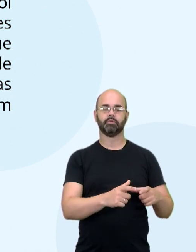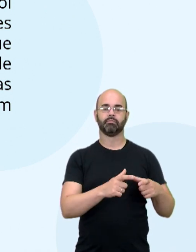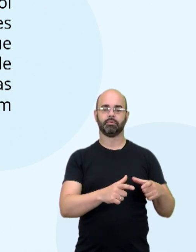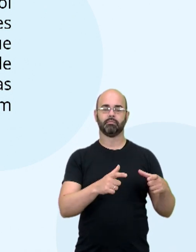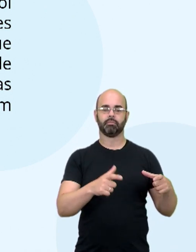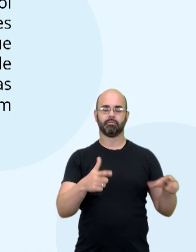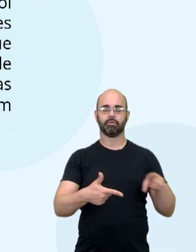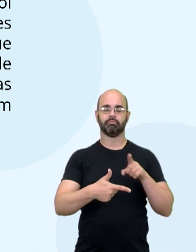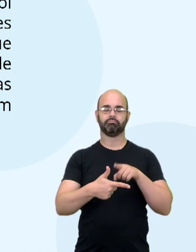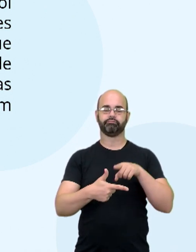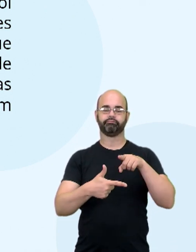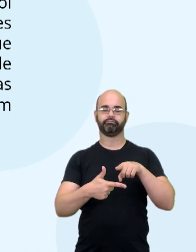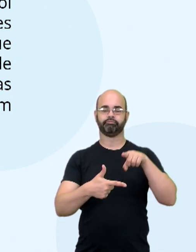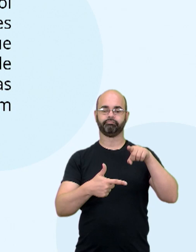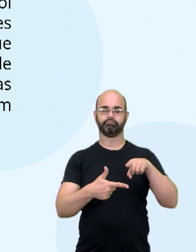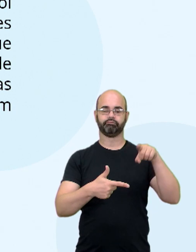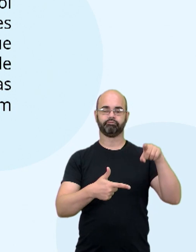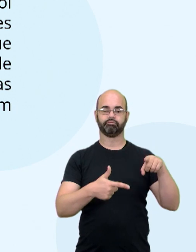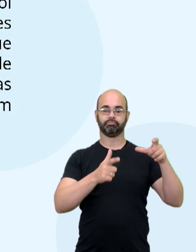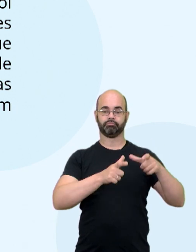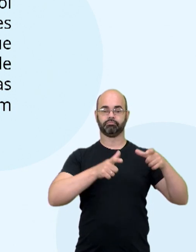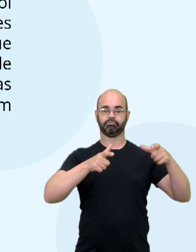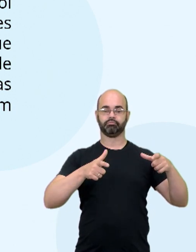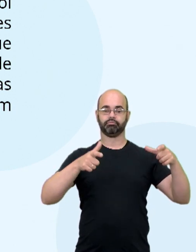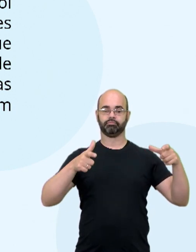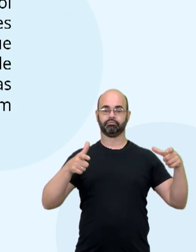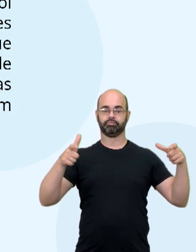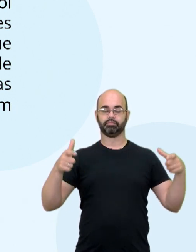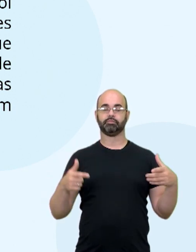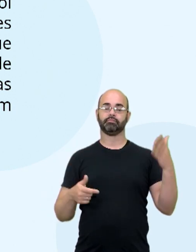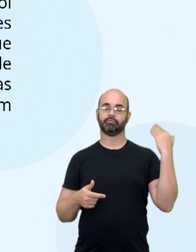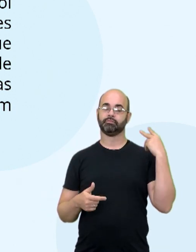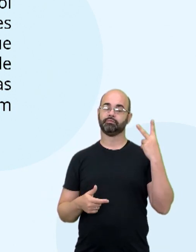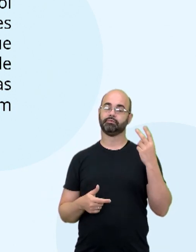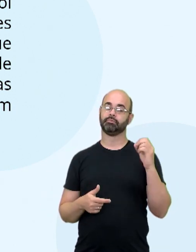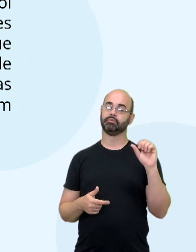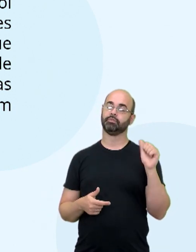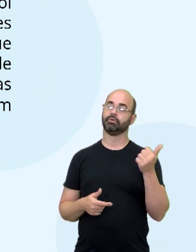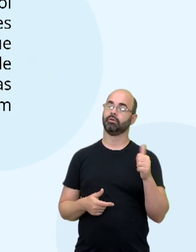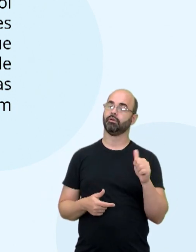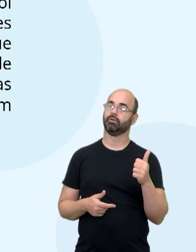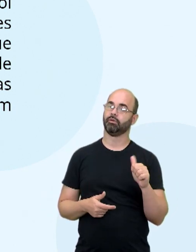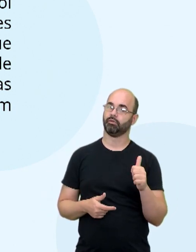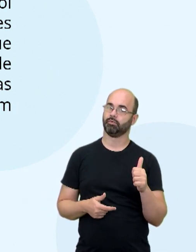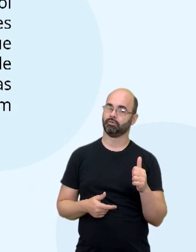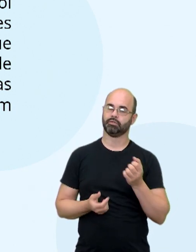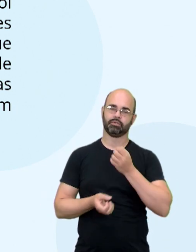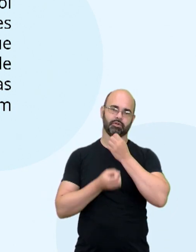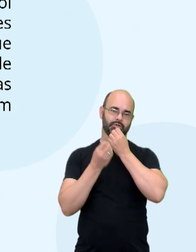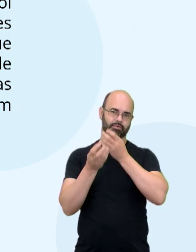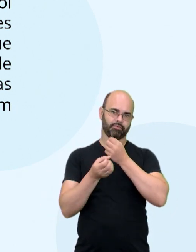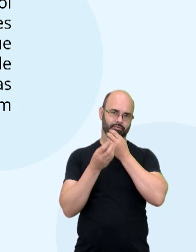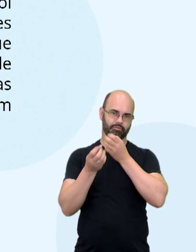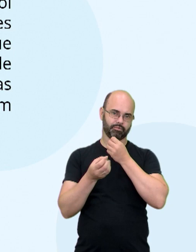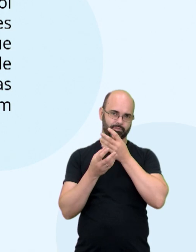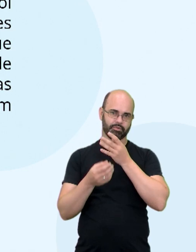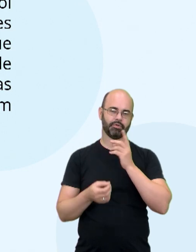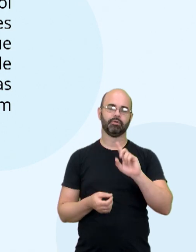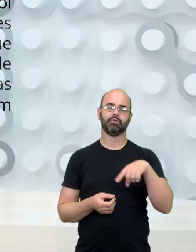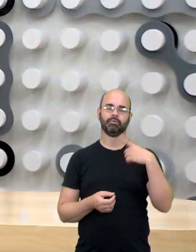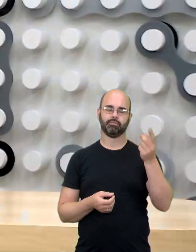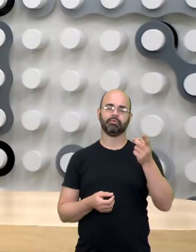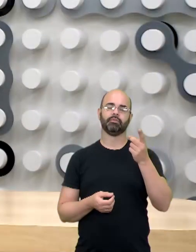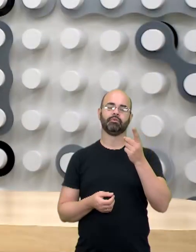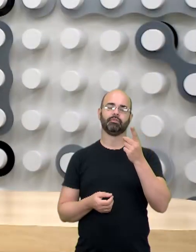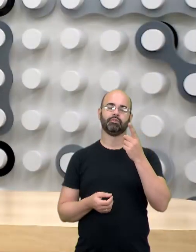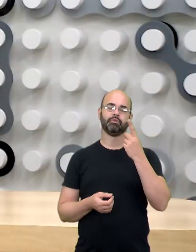indicadores investigados e divulgados. Então, a partir de 2011, dados de 2011 e passados em 2012,